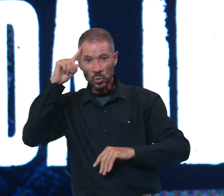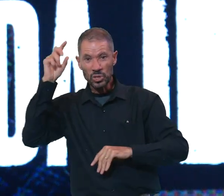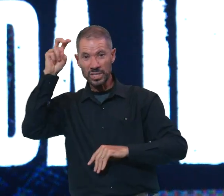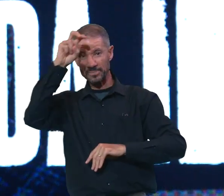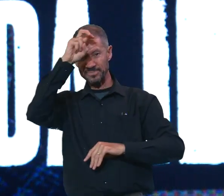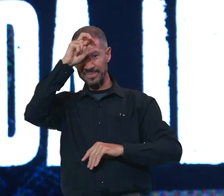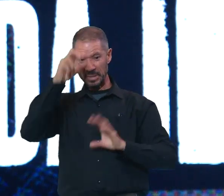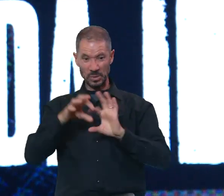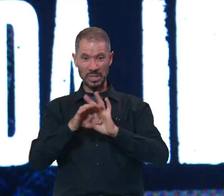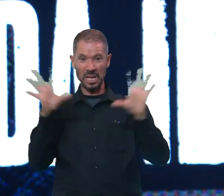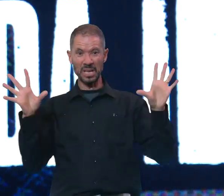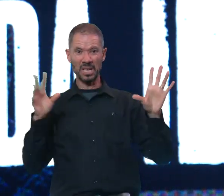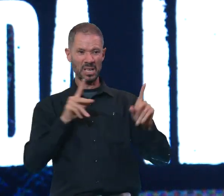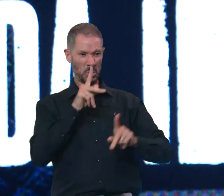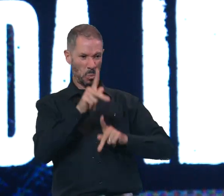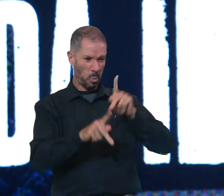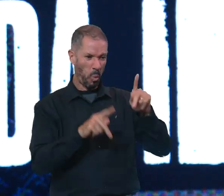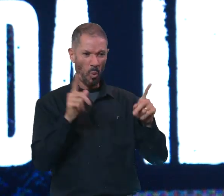O povo incrédulo.